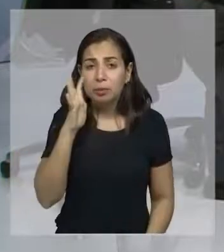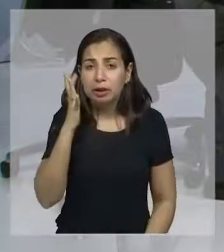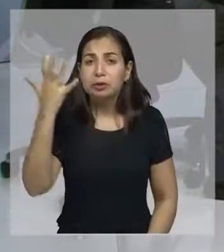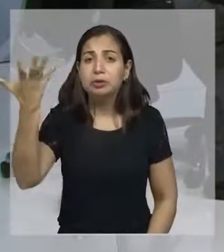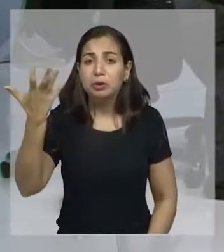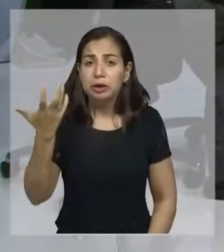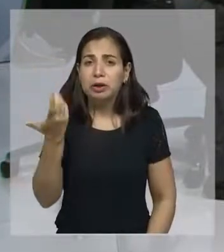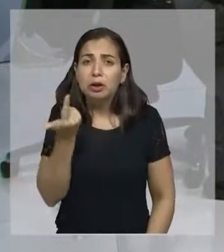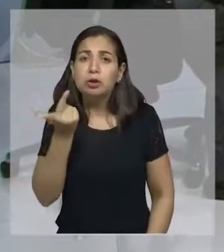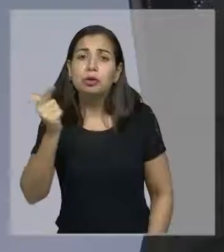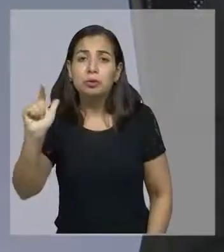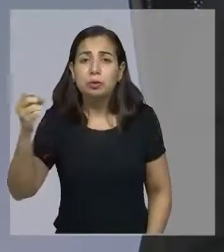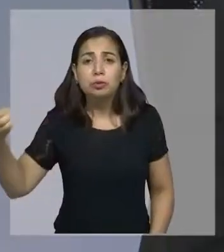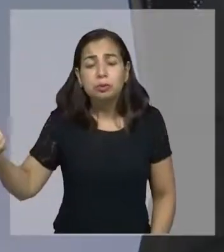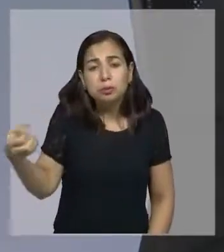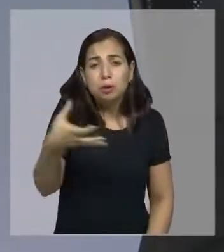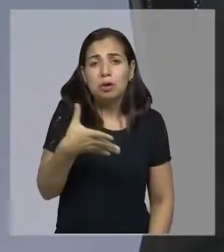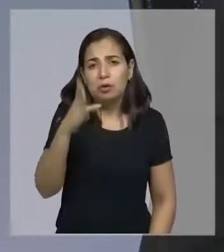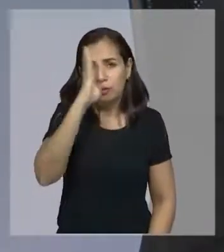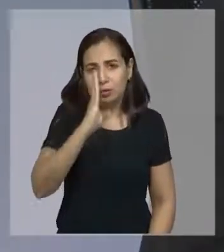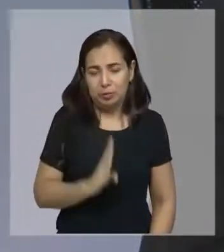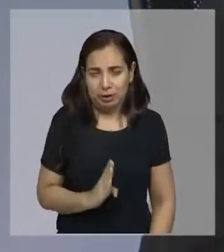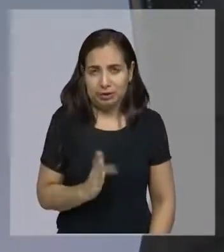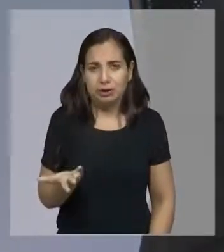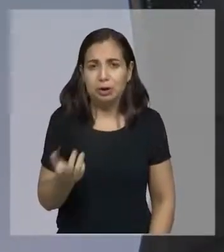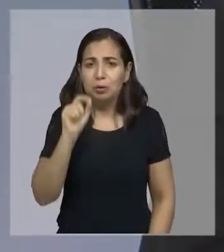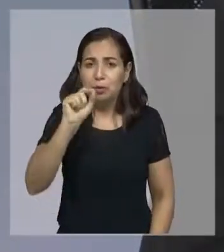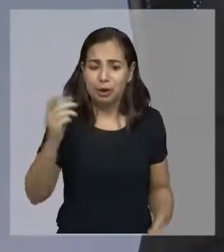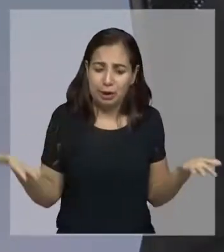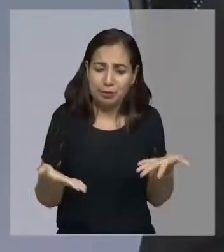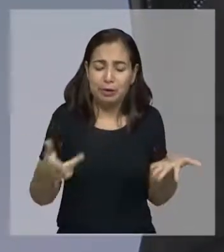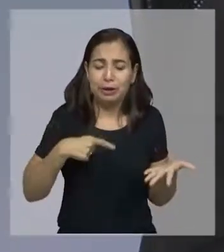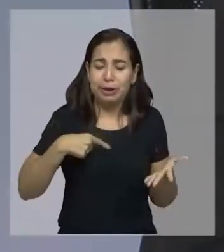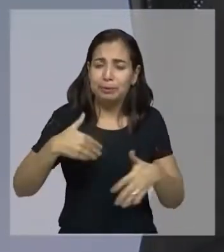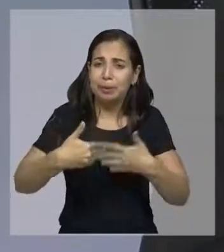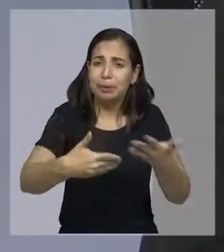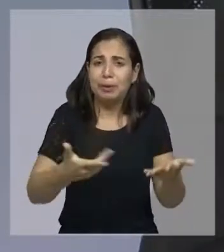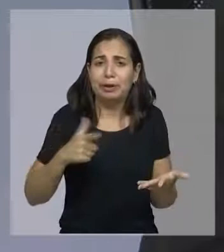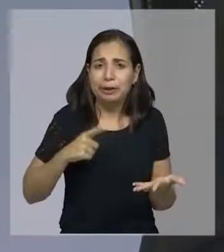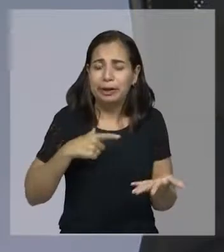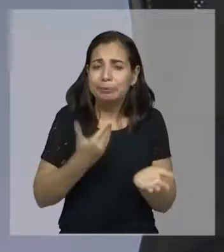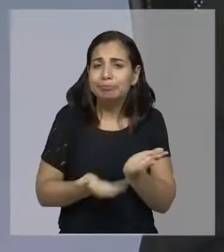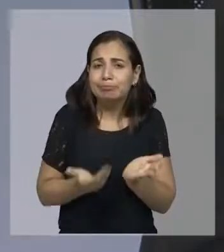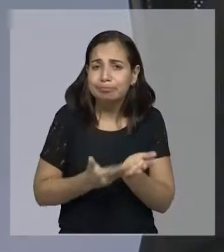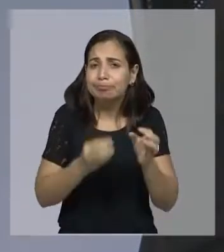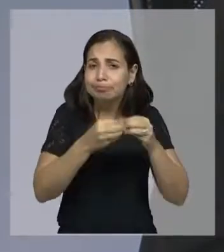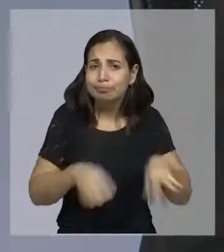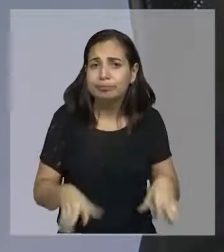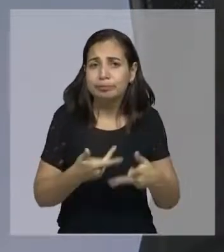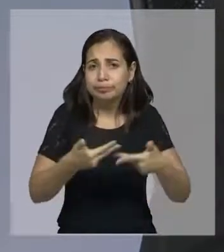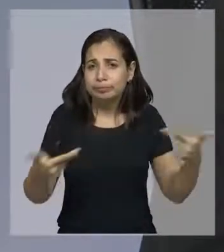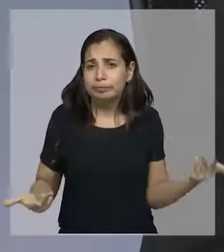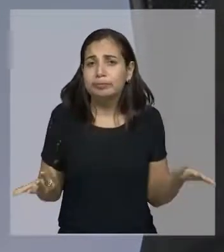estão perdendo? Existem alguns elementos que confirmam